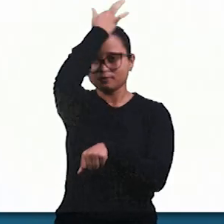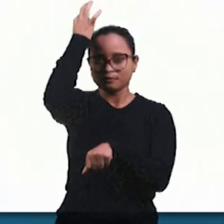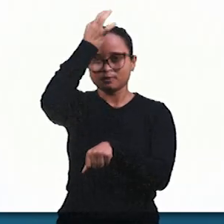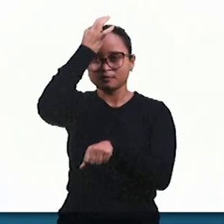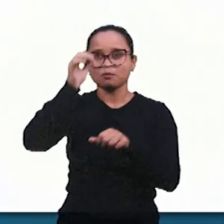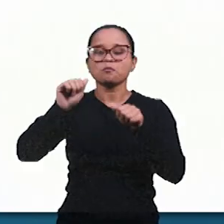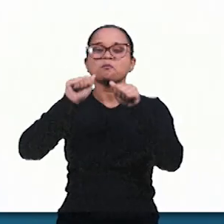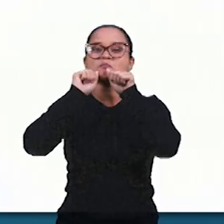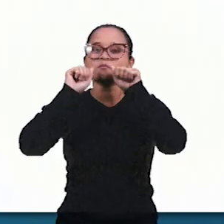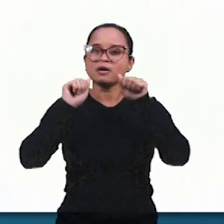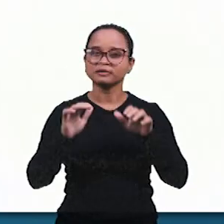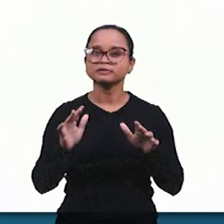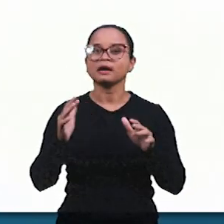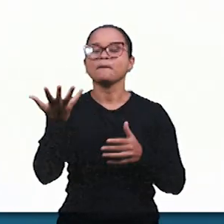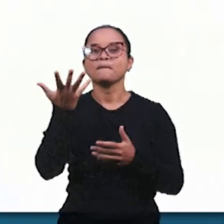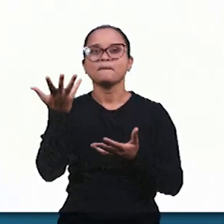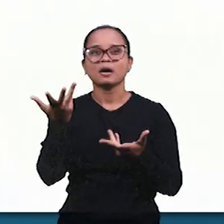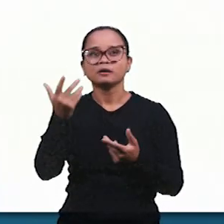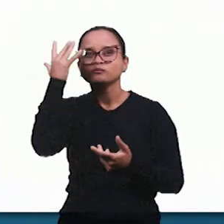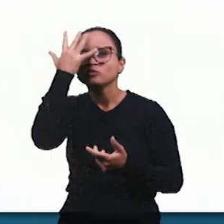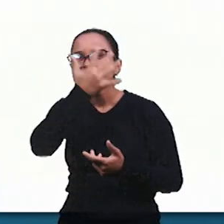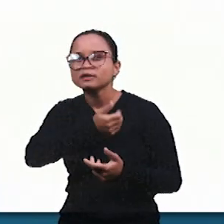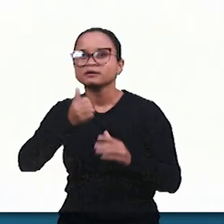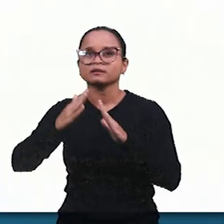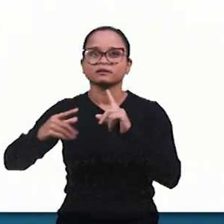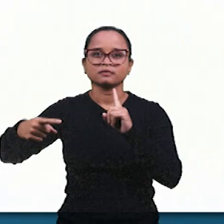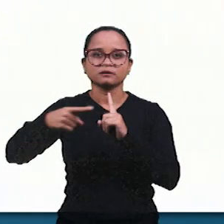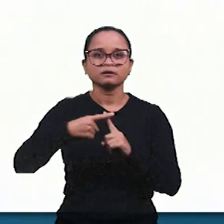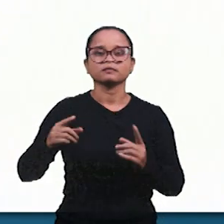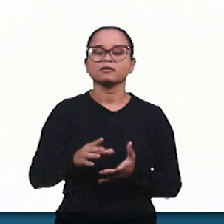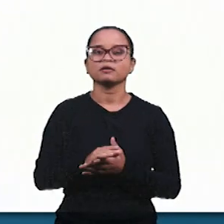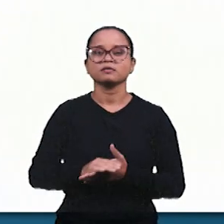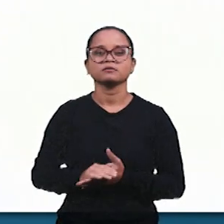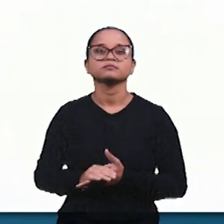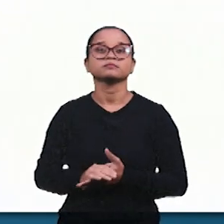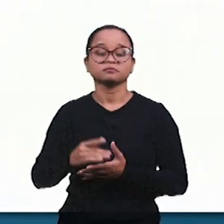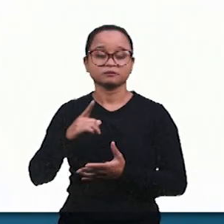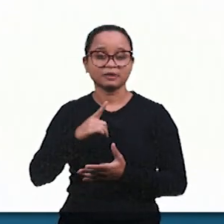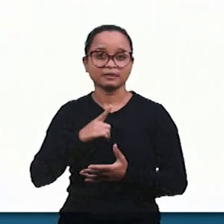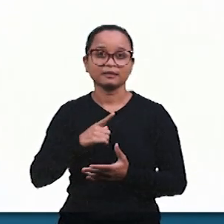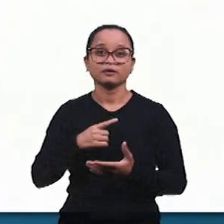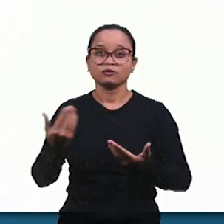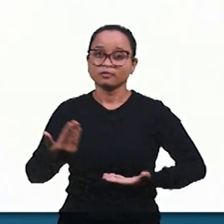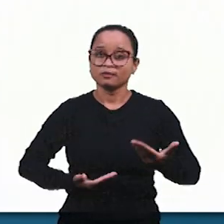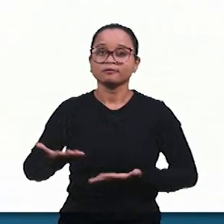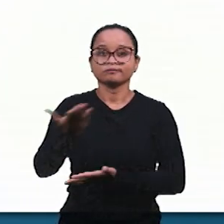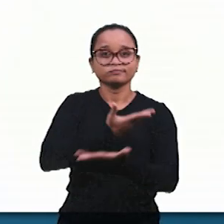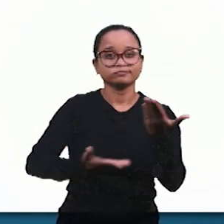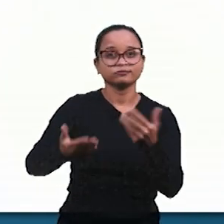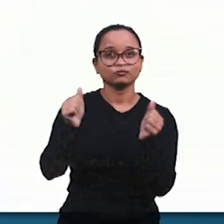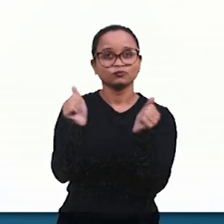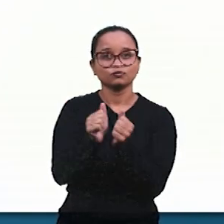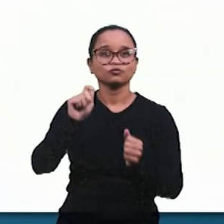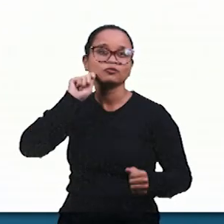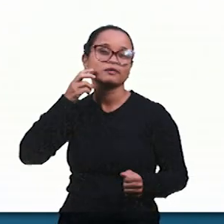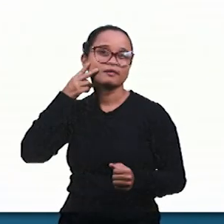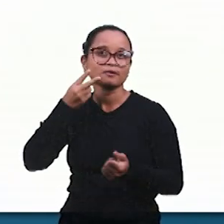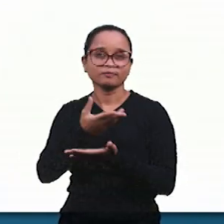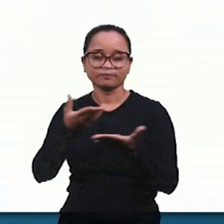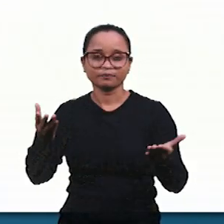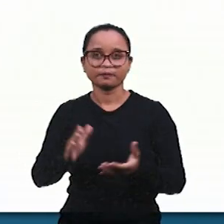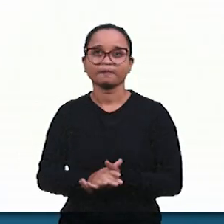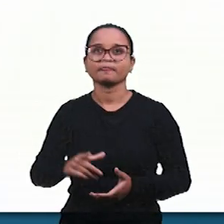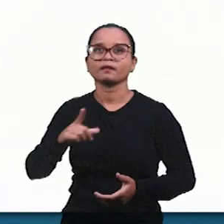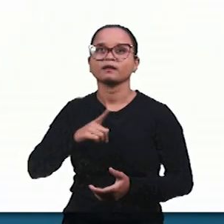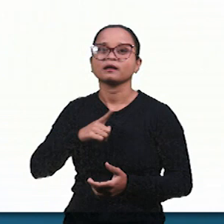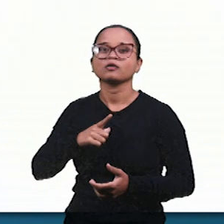bela igreja dos nossos templos, no modelo dos nossos templos, e os irmãos participando desse momento de ceia. Agora vamos para o